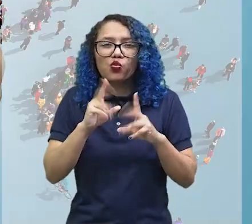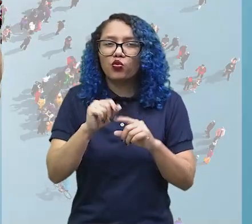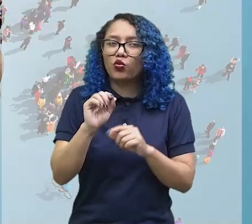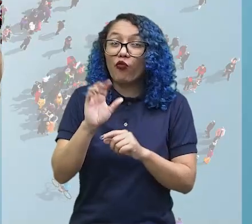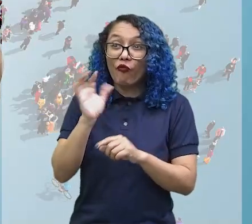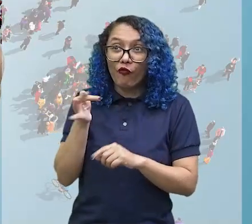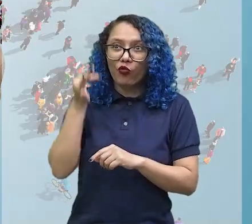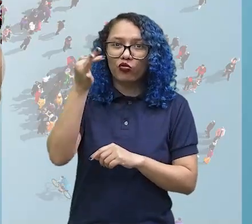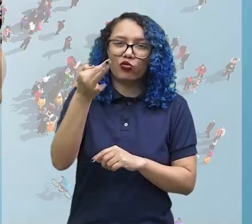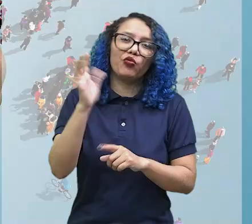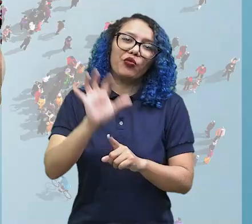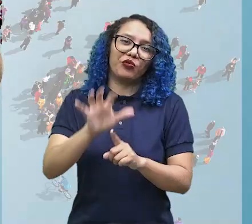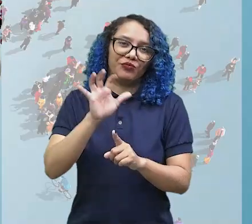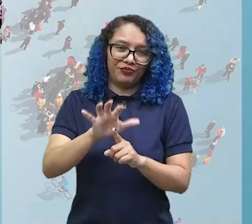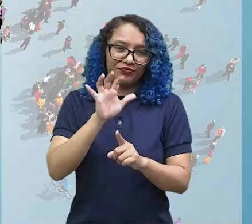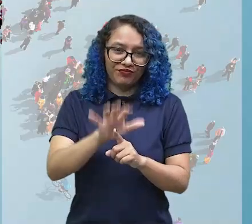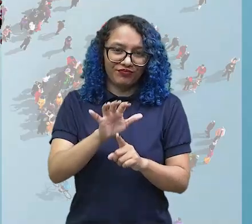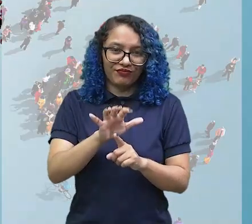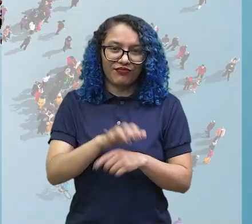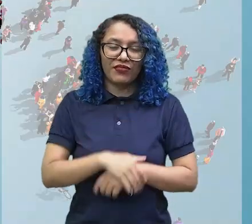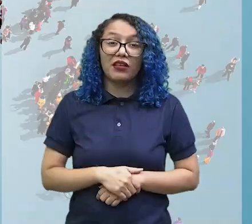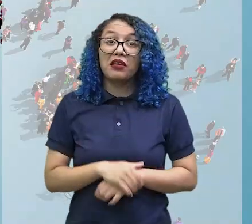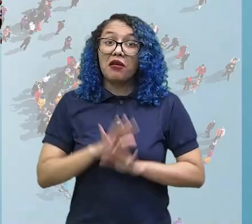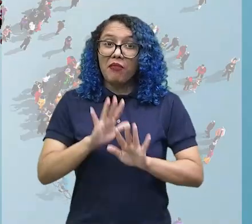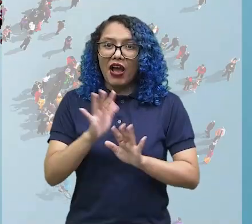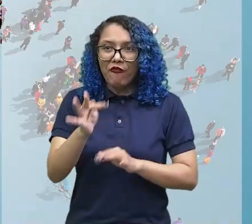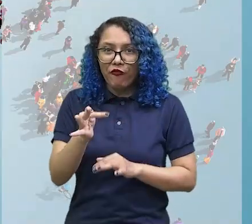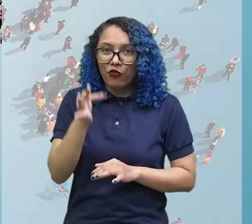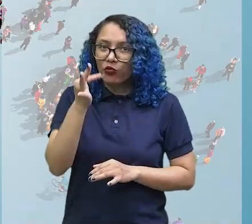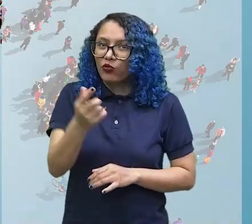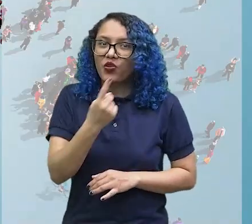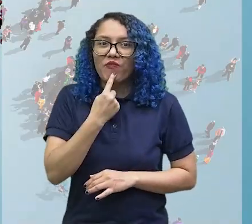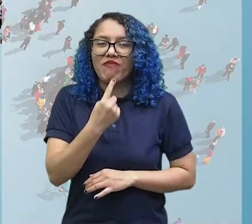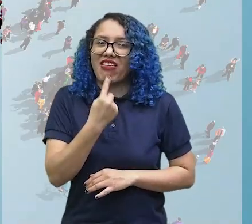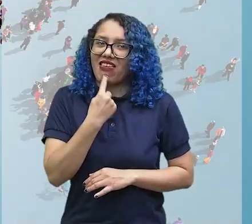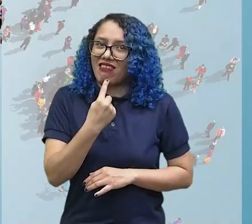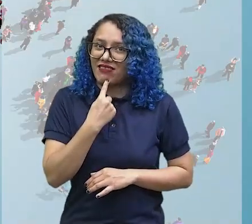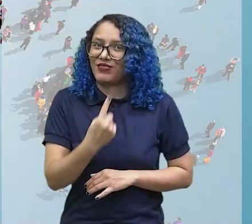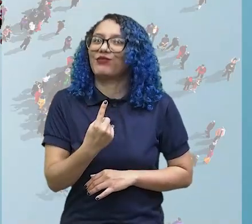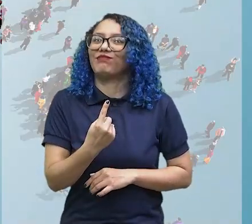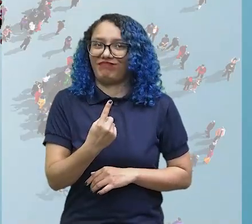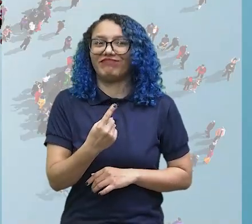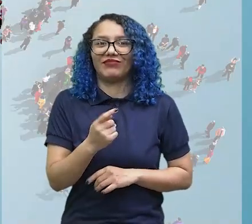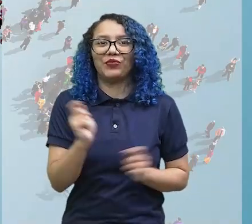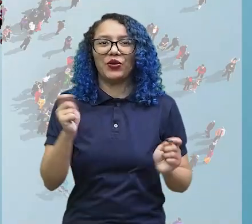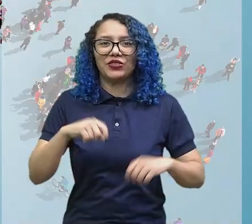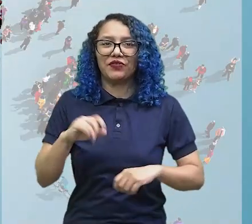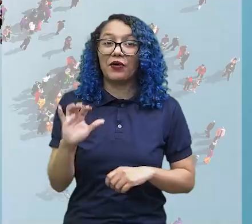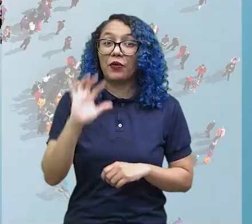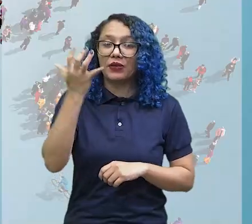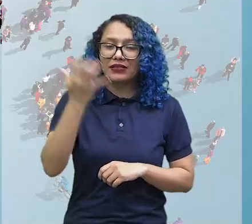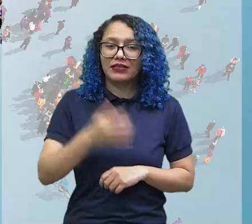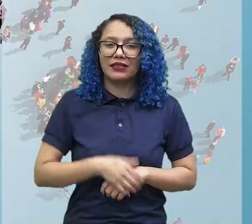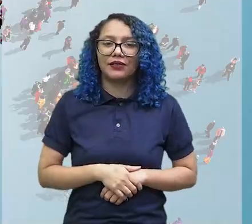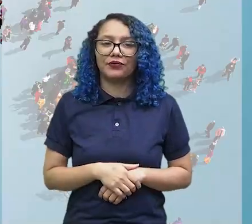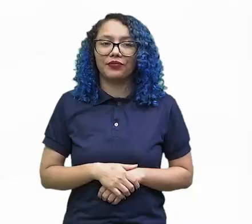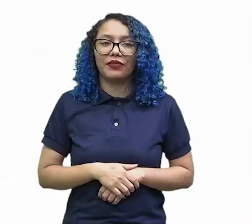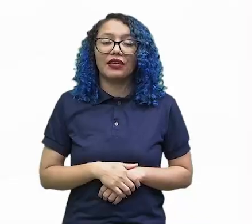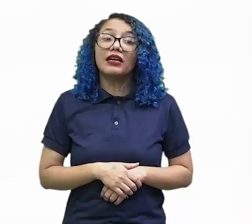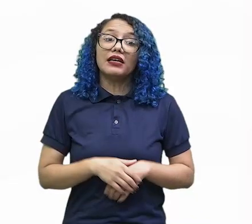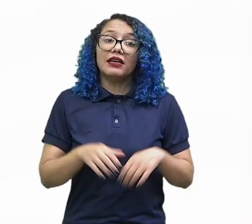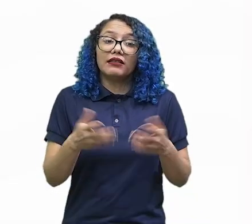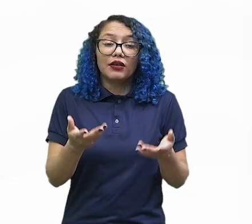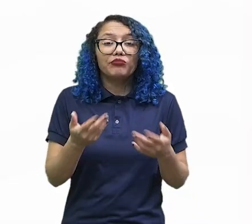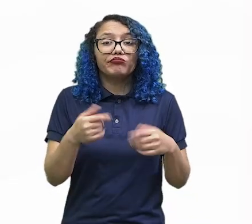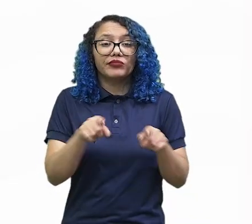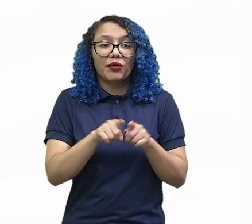reflexo posterior, né, e não vai ser muito distante não, tá bom? E é aí que a gente observa a estrutura